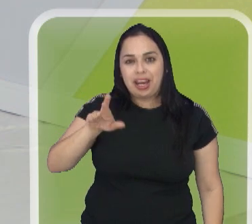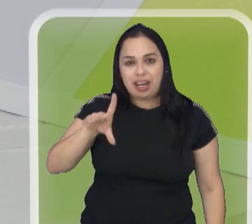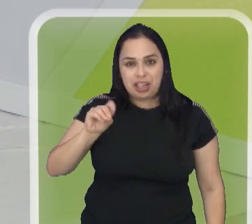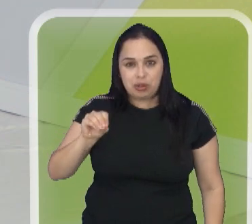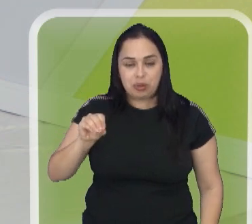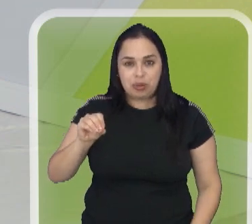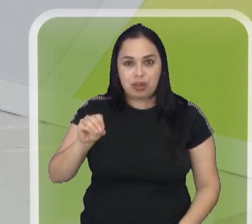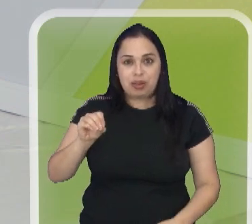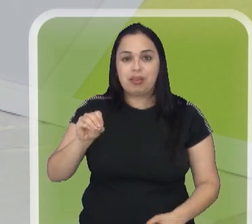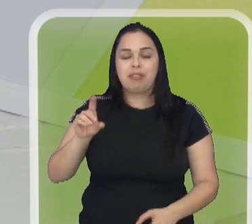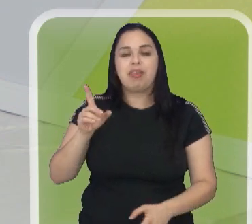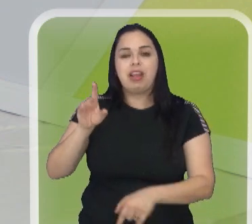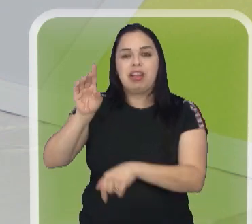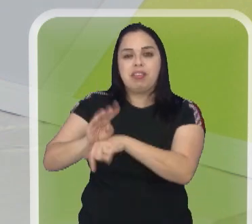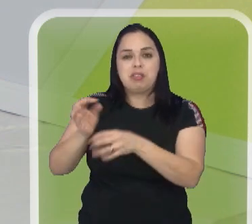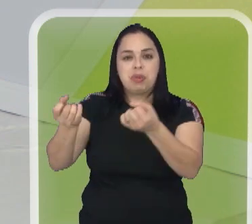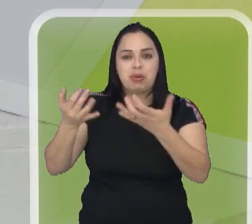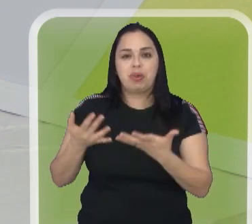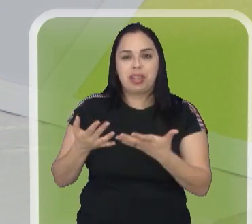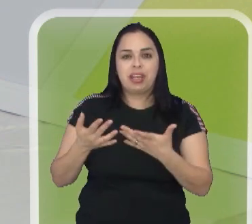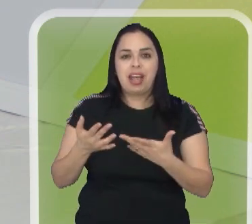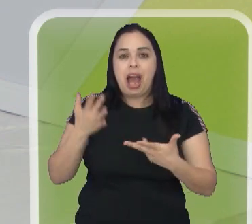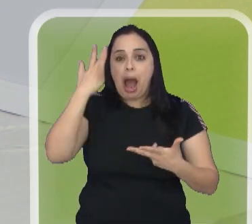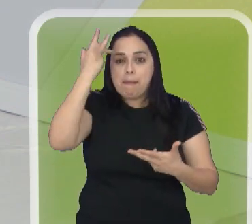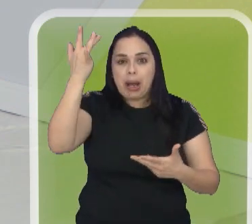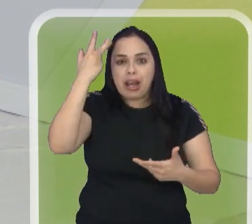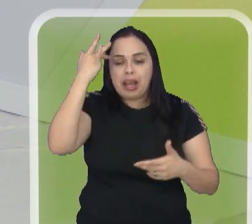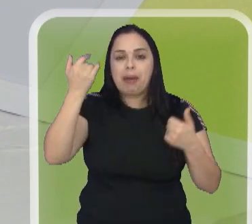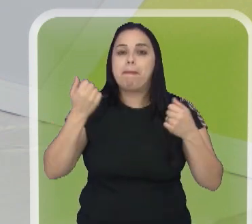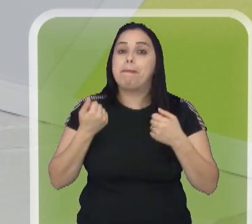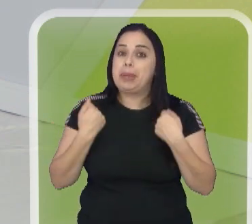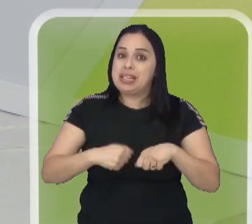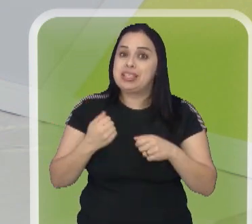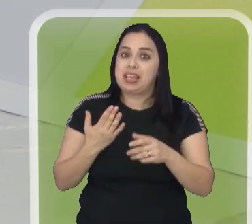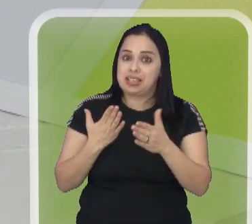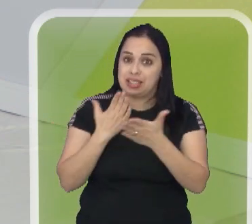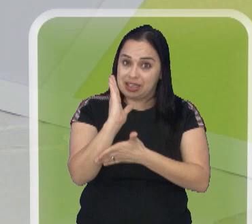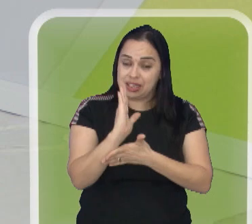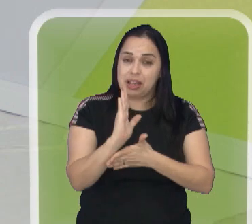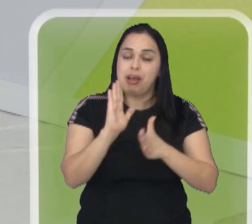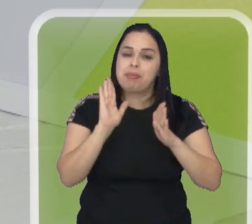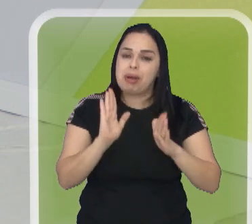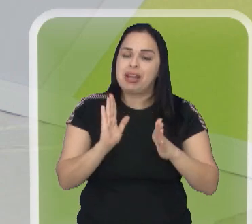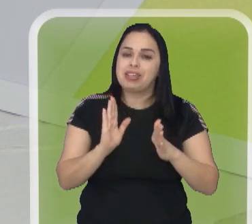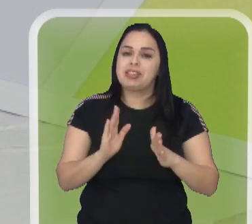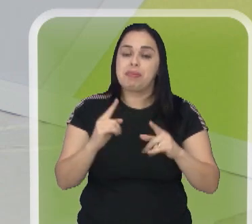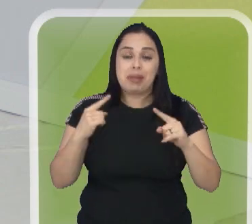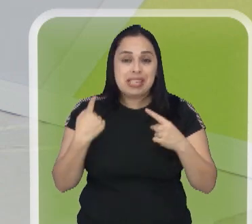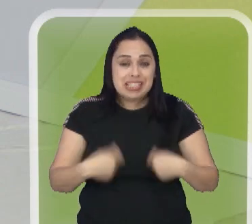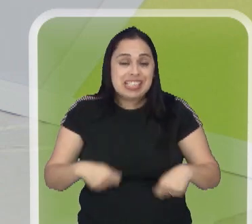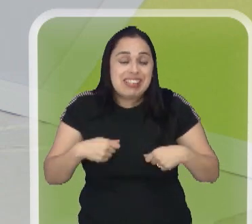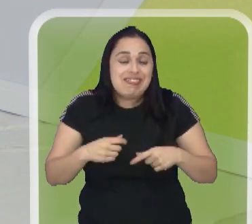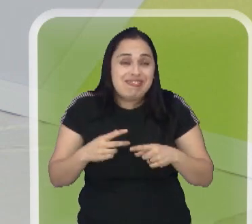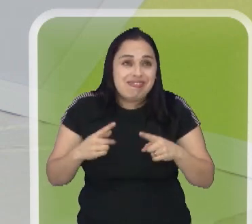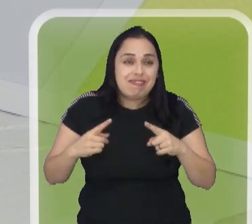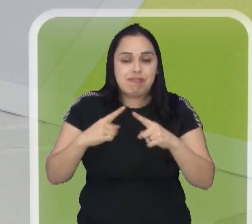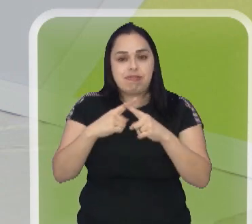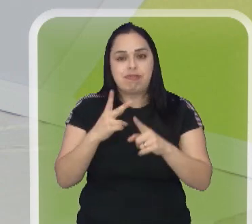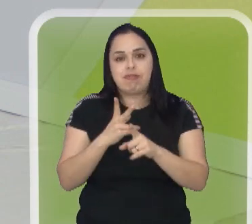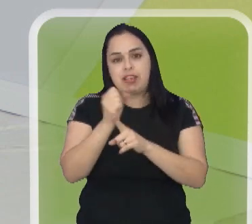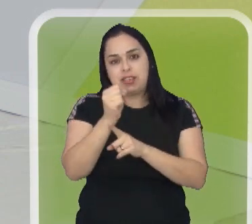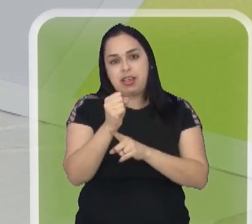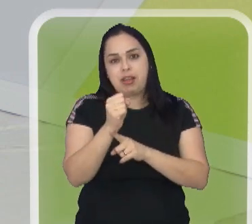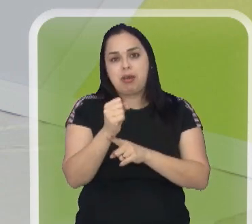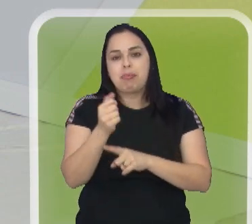José é amanhã, não vai valer efetivamente o acesso, porque ainda tem as semifinais, mas é o jogo, precisa ganhar para poder ter a chance de